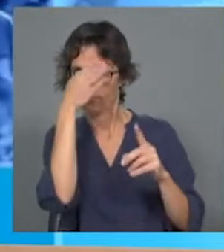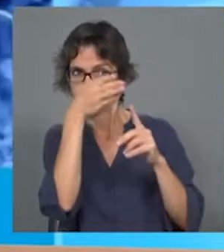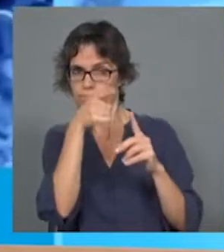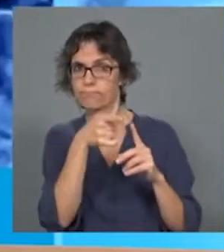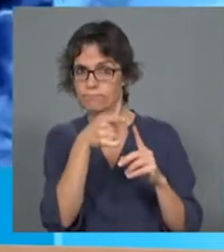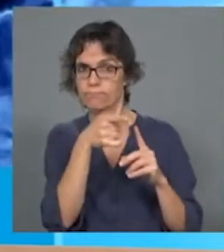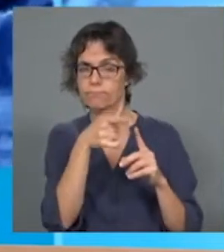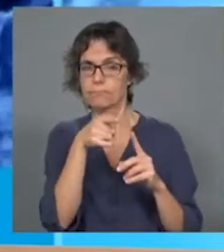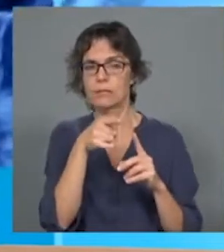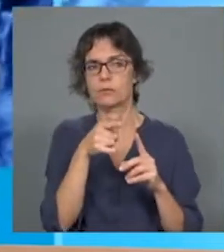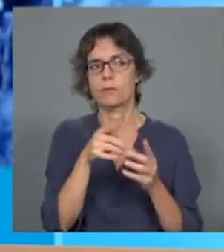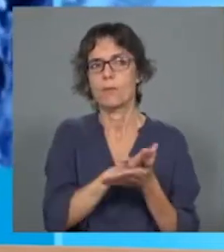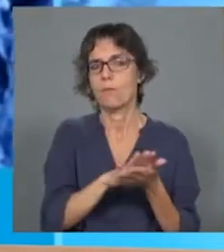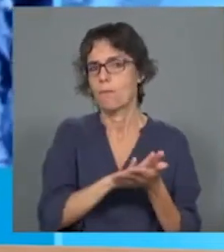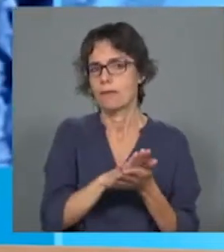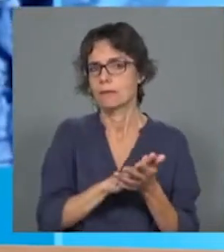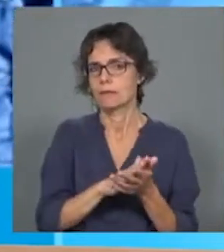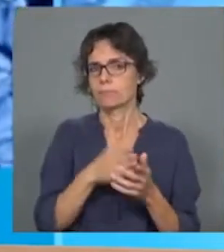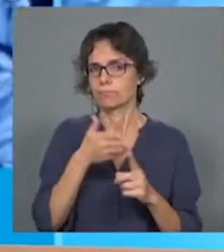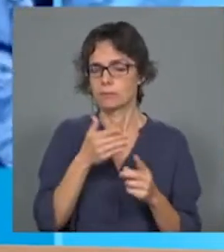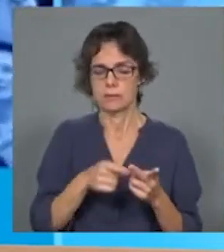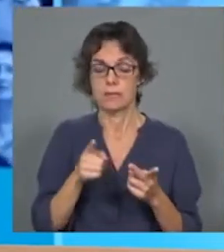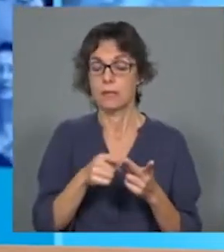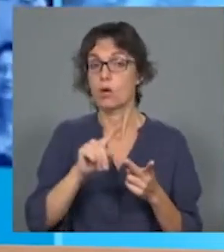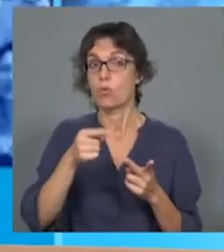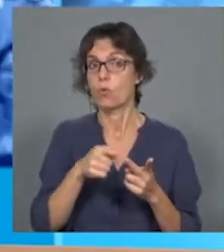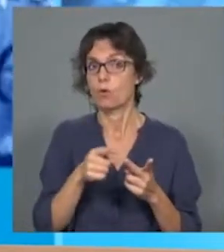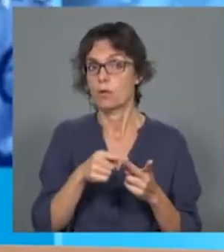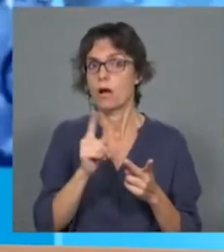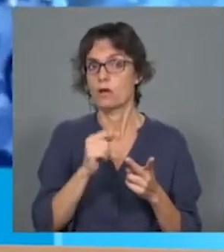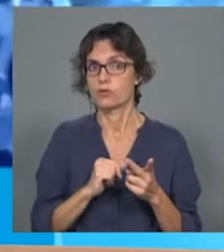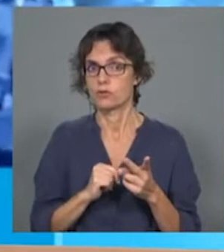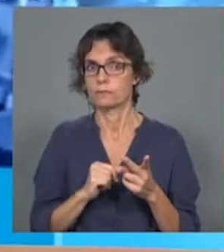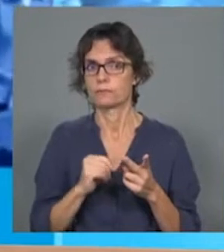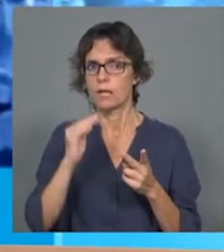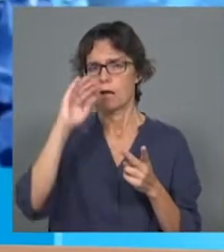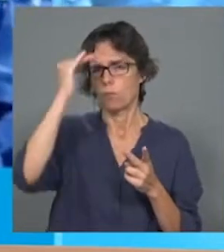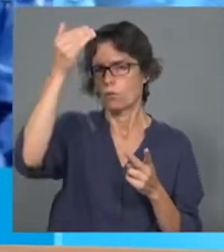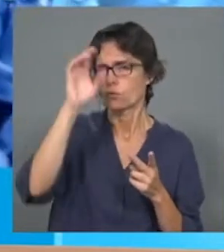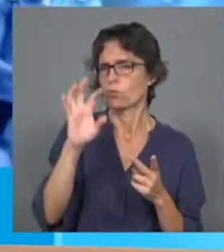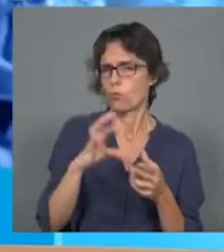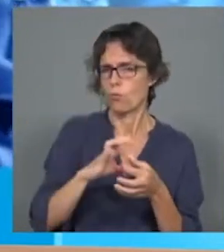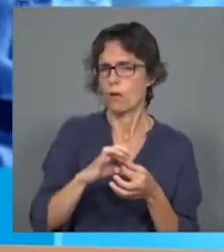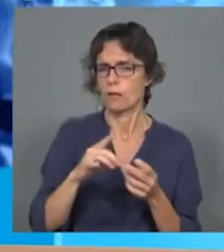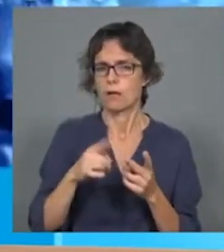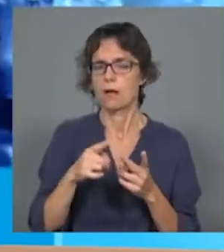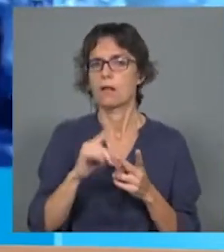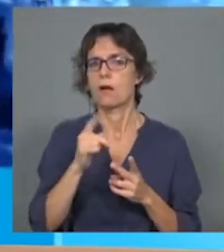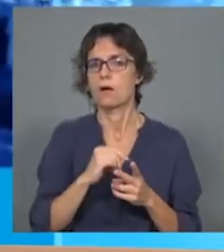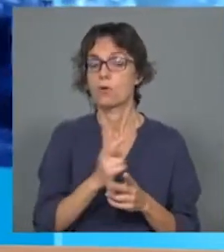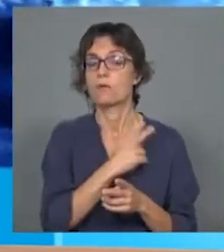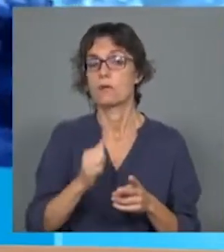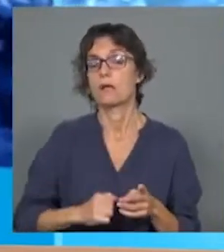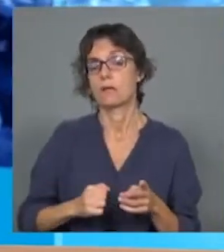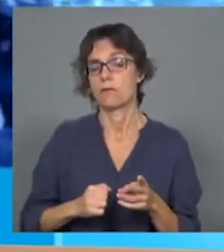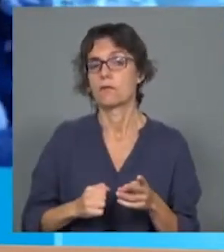condição conjuntural, portanto, imediata. E há uma outra condição, que é mais de médio e longo prazo, e que tem a ver com o facto da Universidade